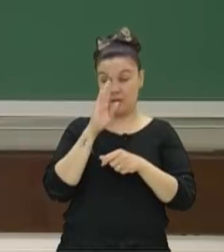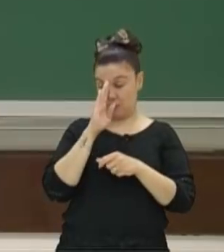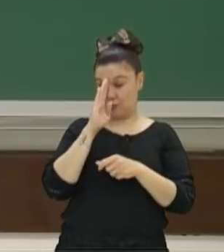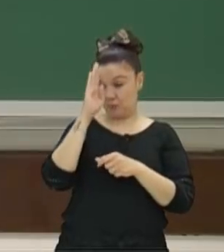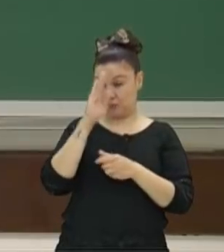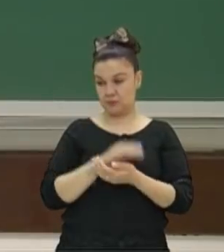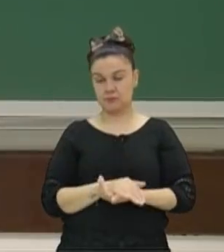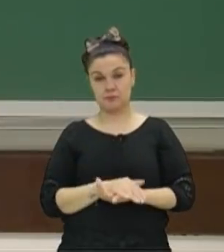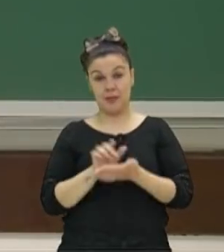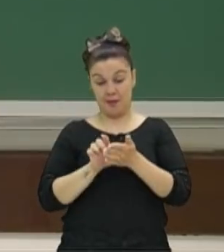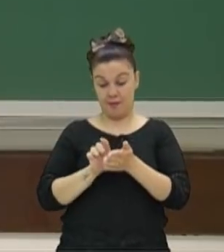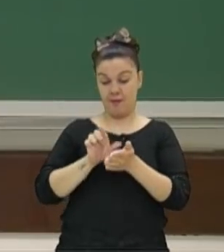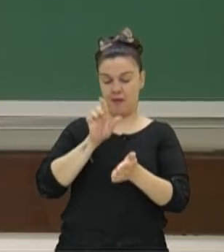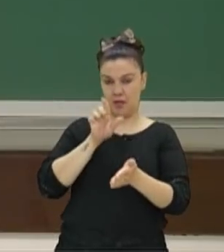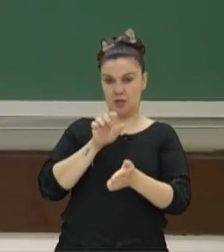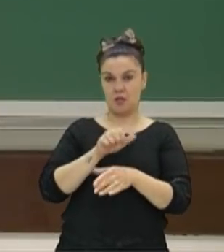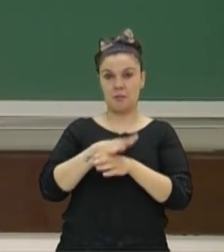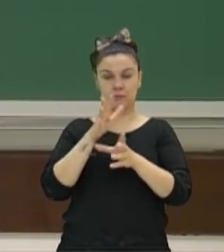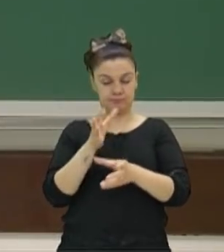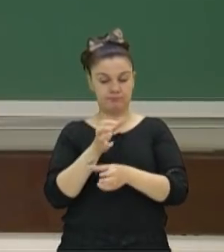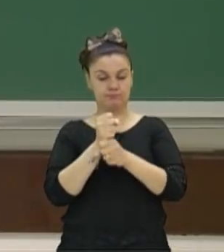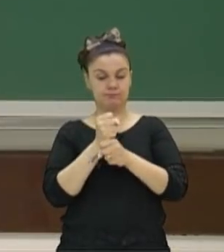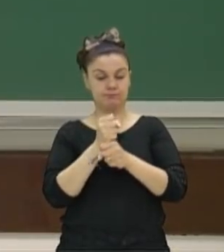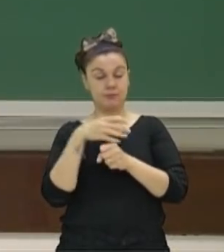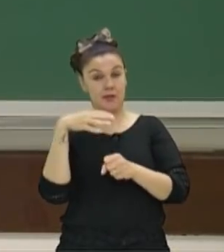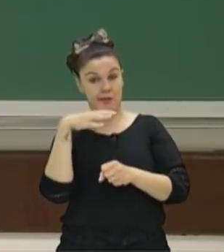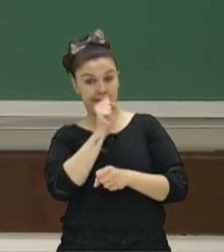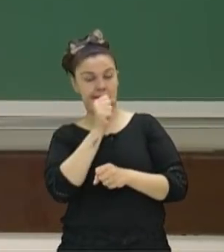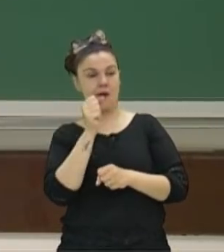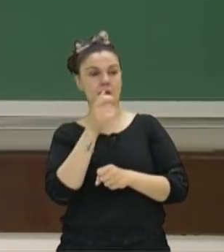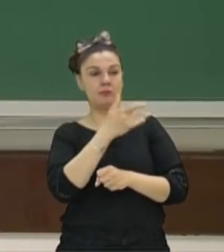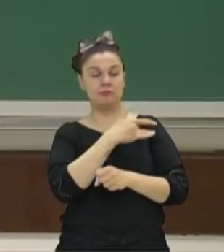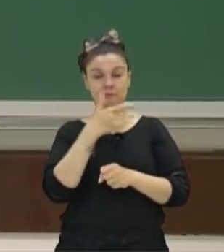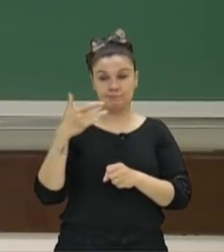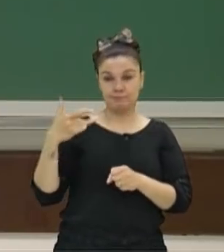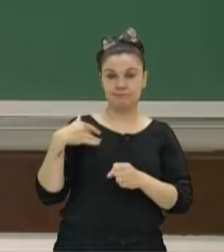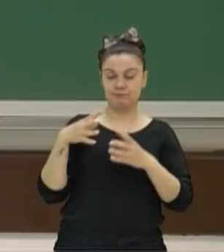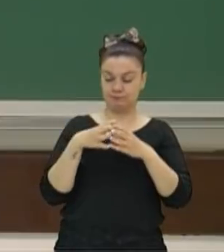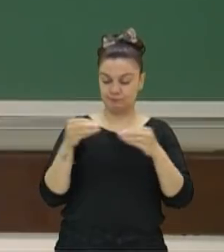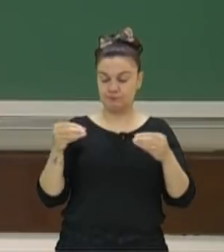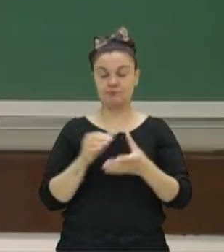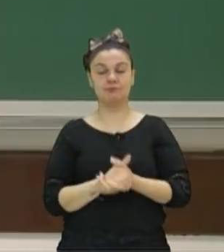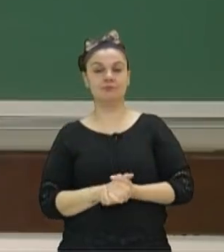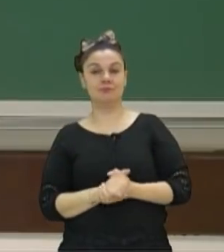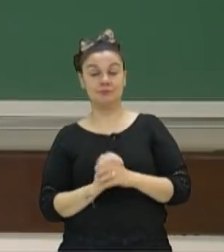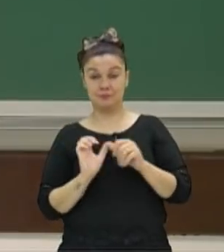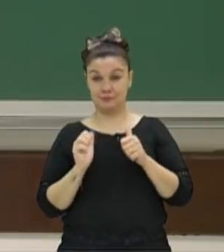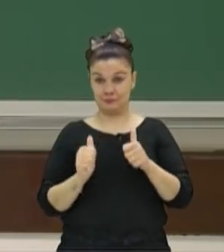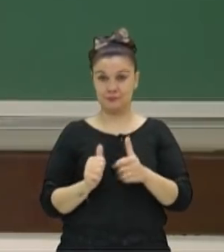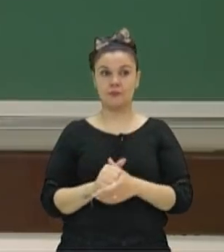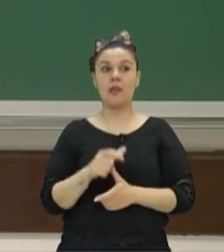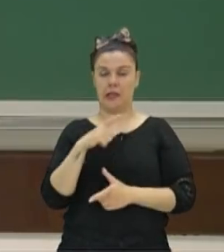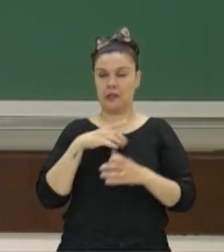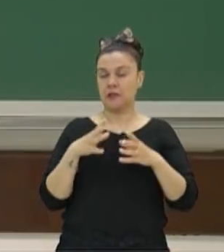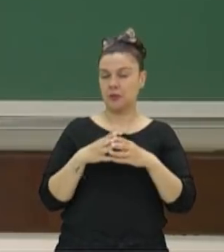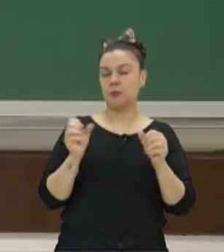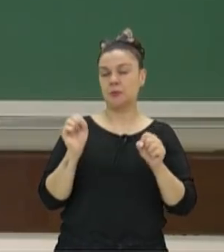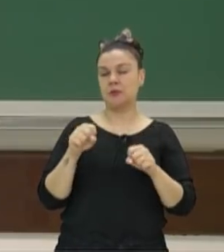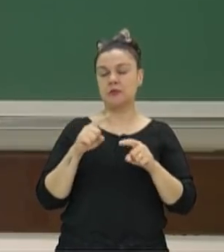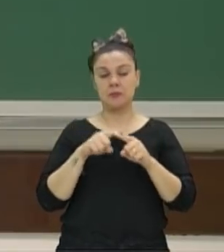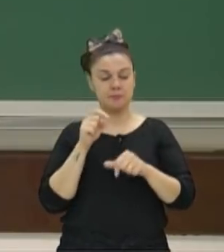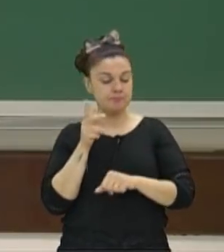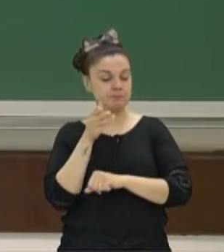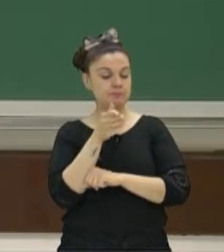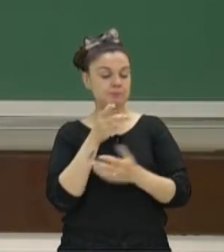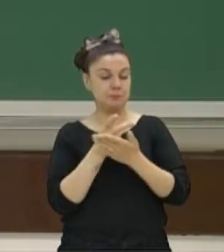fundamentais. Quanto antes diagnosticar essa doença, mais chances de cura ela tem, tá? E tem cura sim, desde que